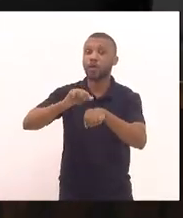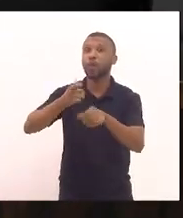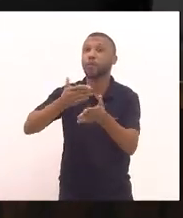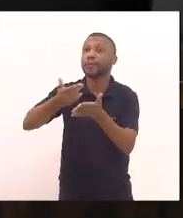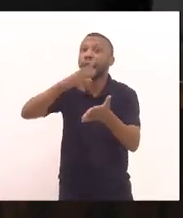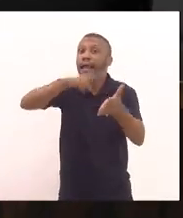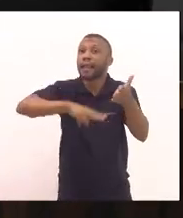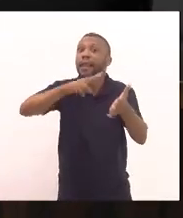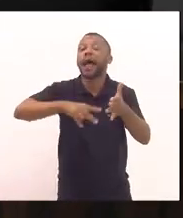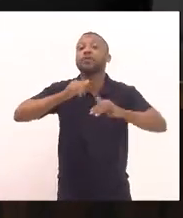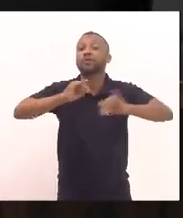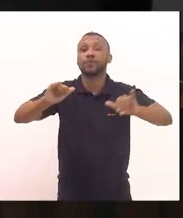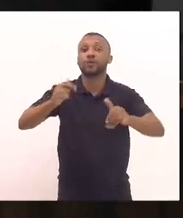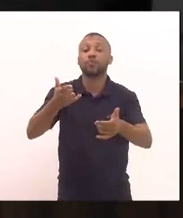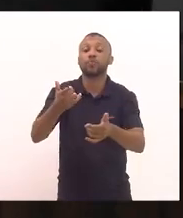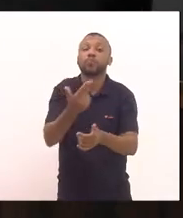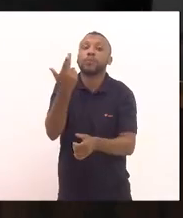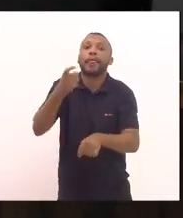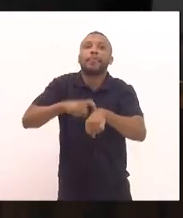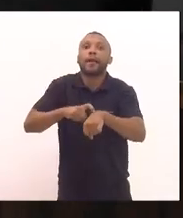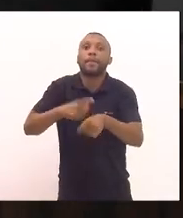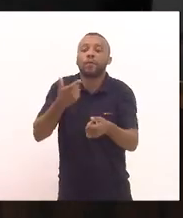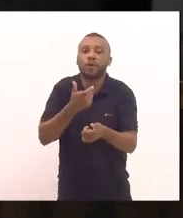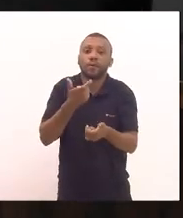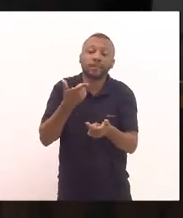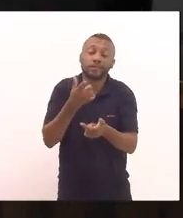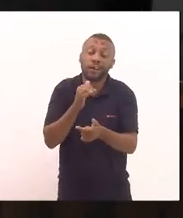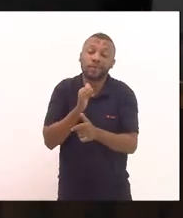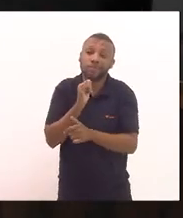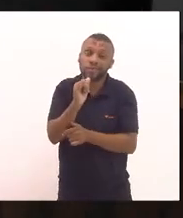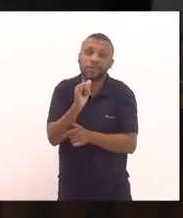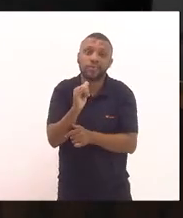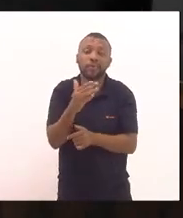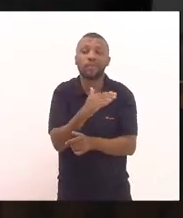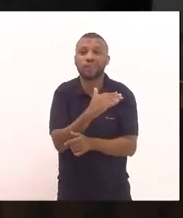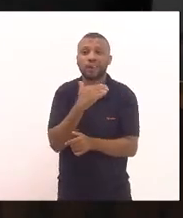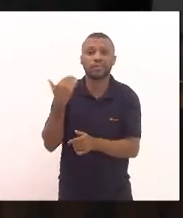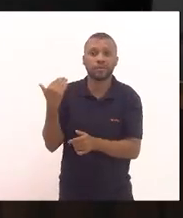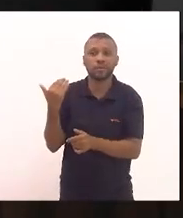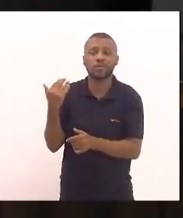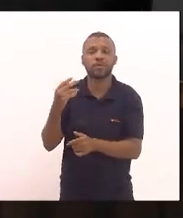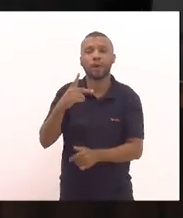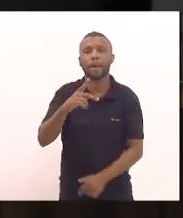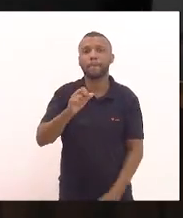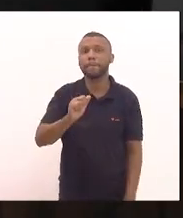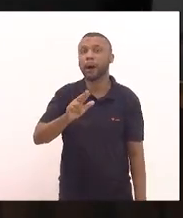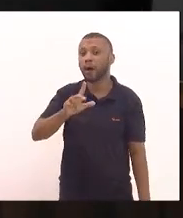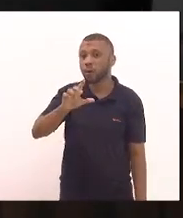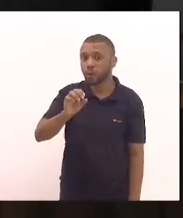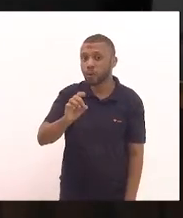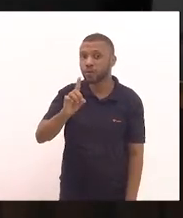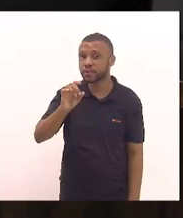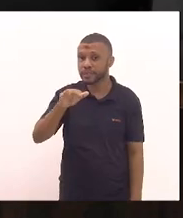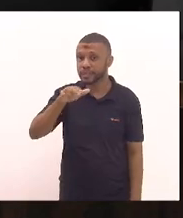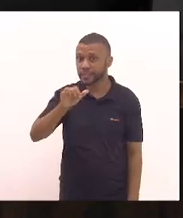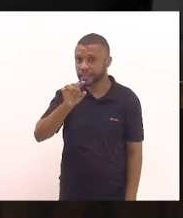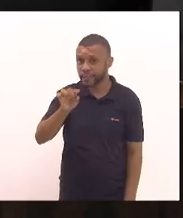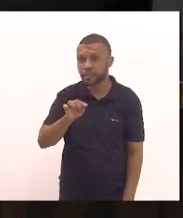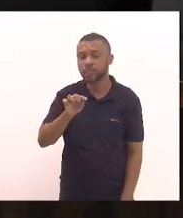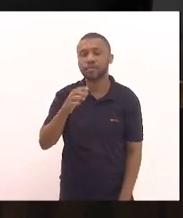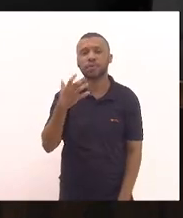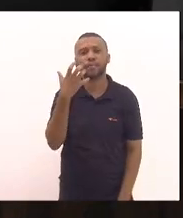tempo nem de respirar. E vi uma notícia triste, que foi o falecimento do Paulo Diniz,